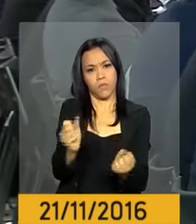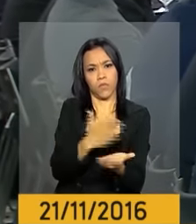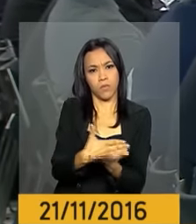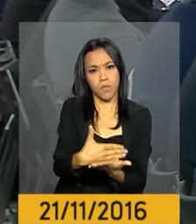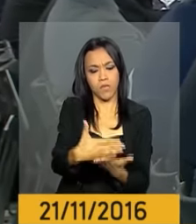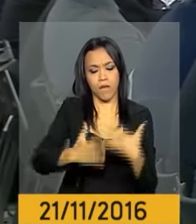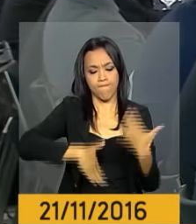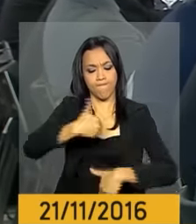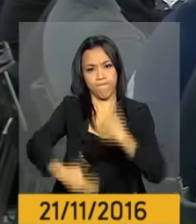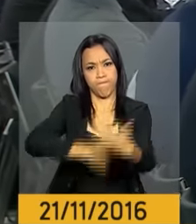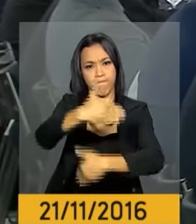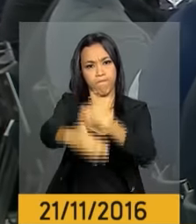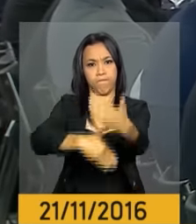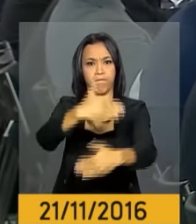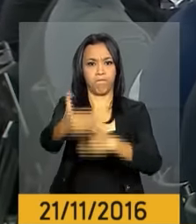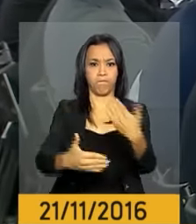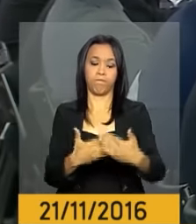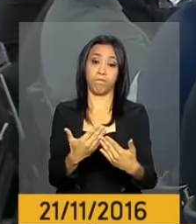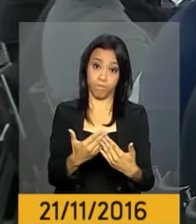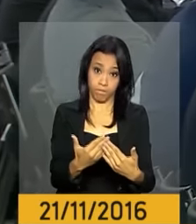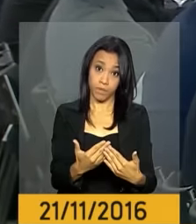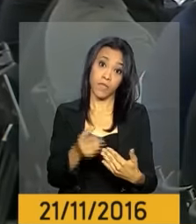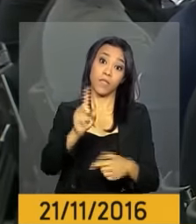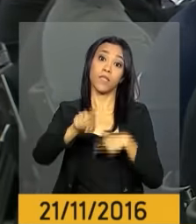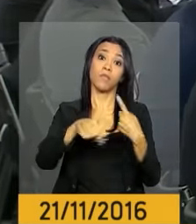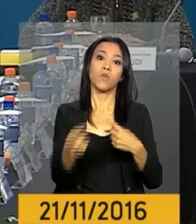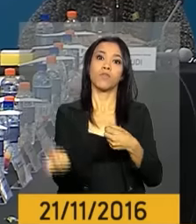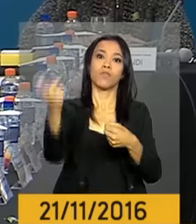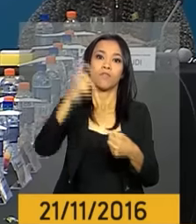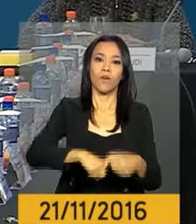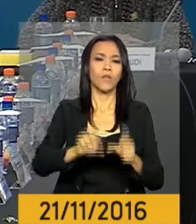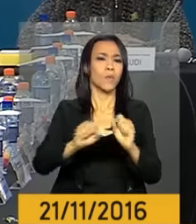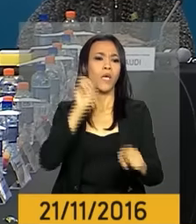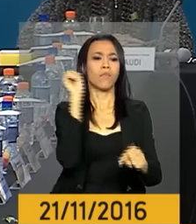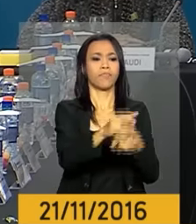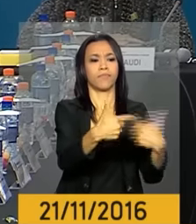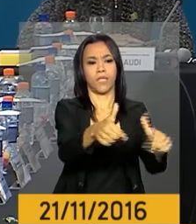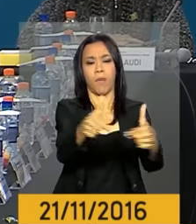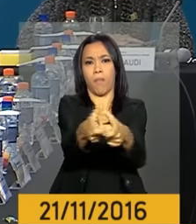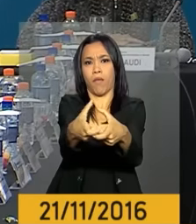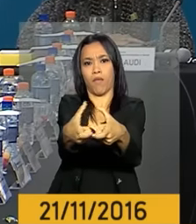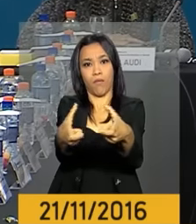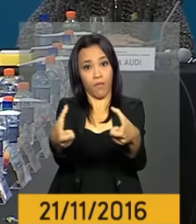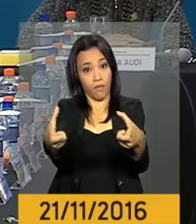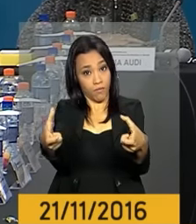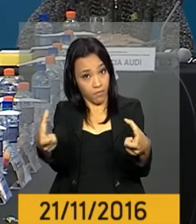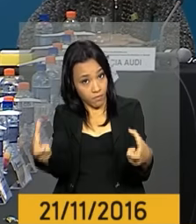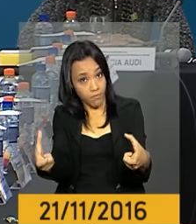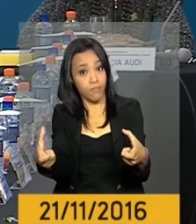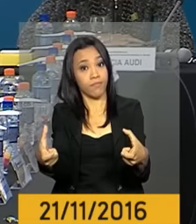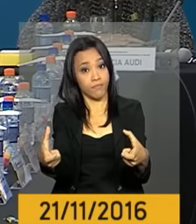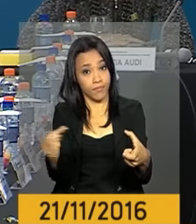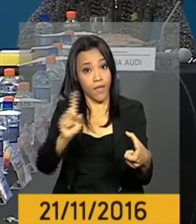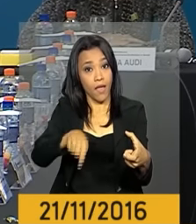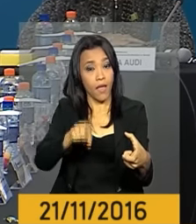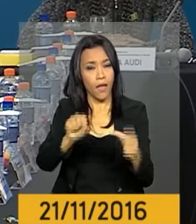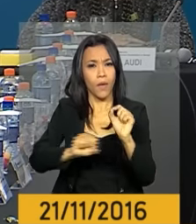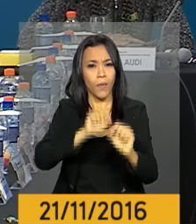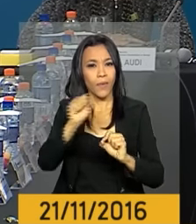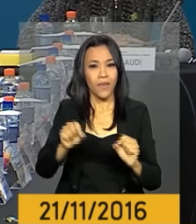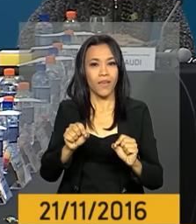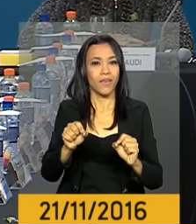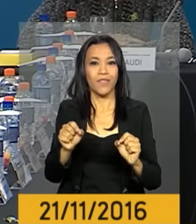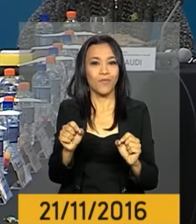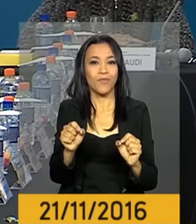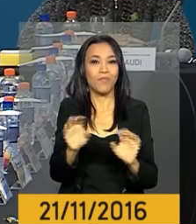e, do crescimento, retomar o emprego. São fases, meus senhores e minhas senhoras,